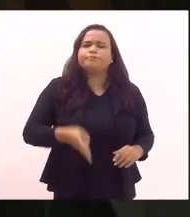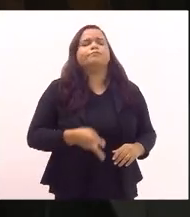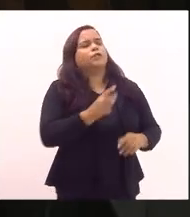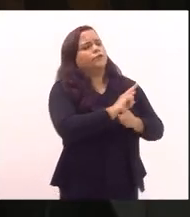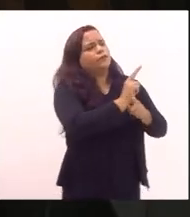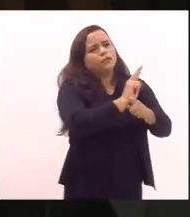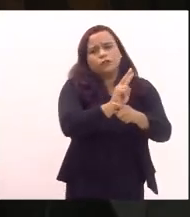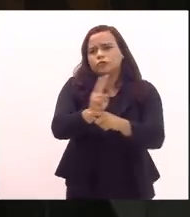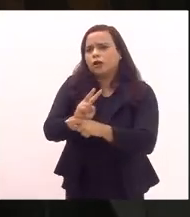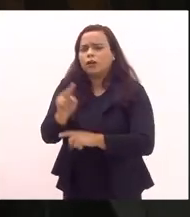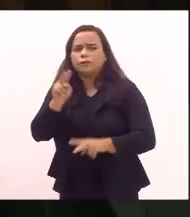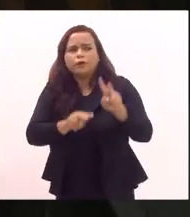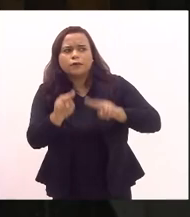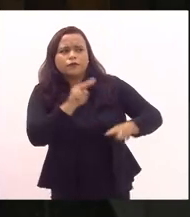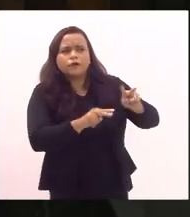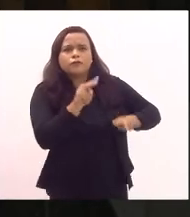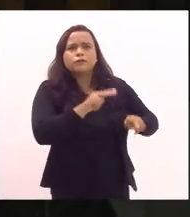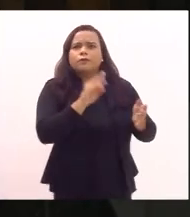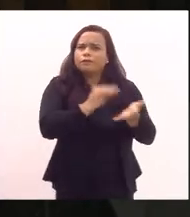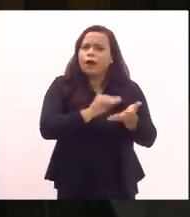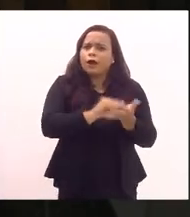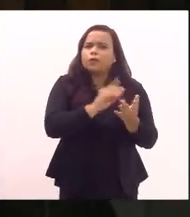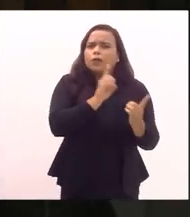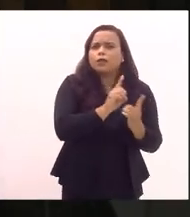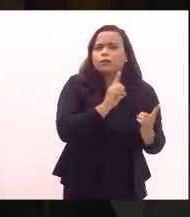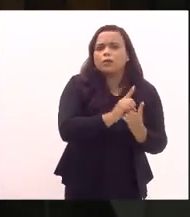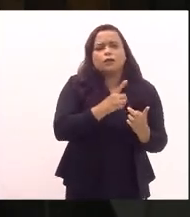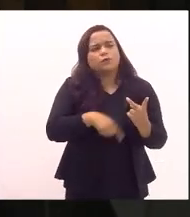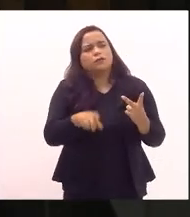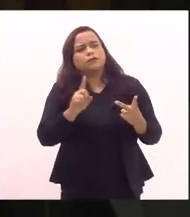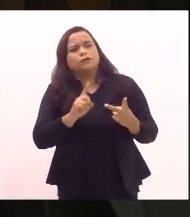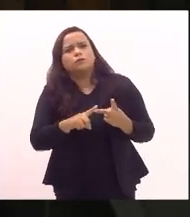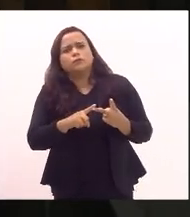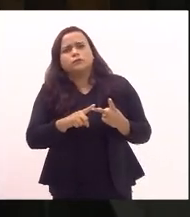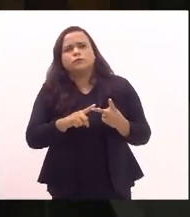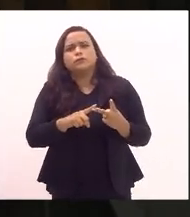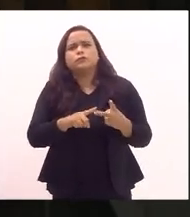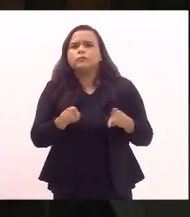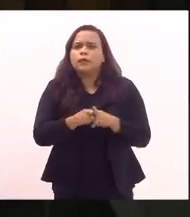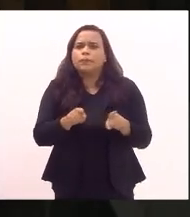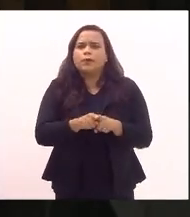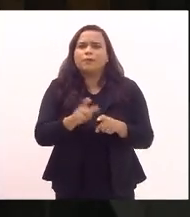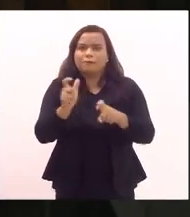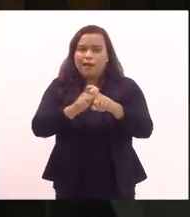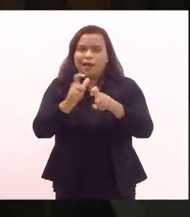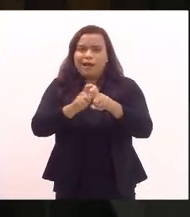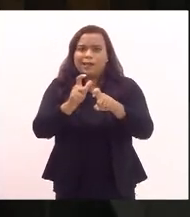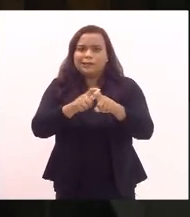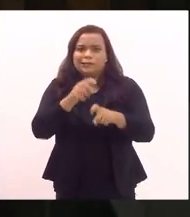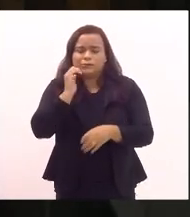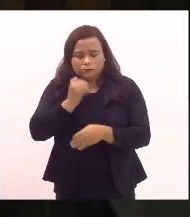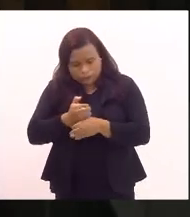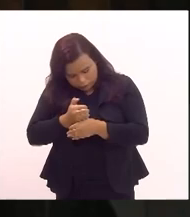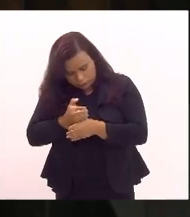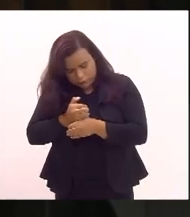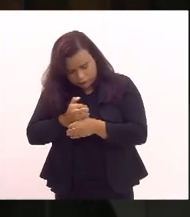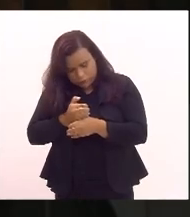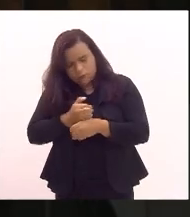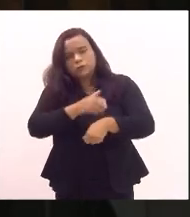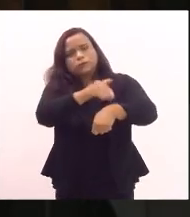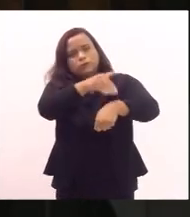continuar fiscalizando a falta de atendimento acordando o médico como eu venho acordando o médico nas unidades